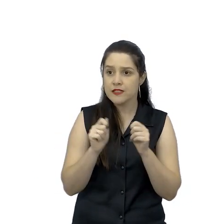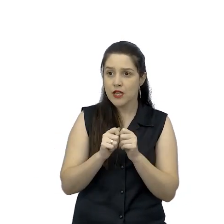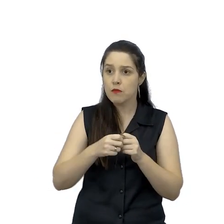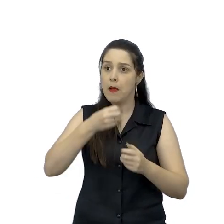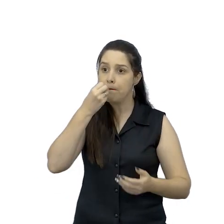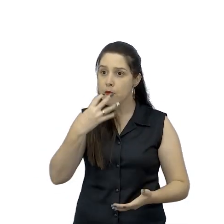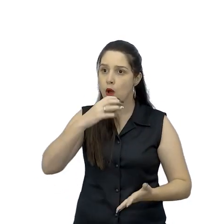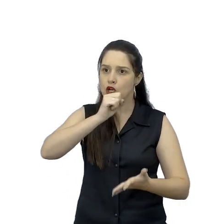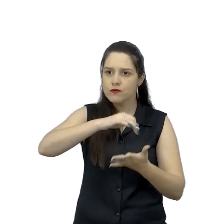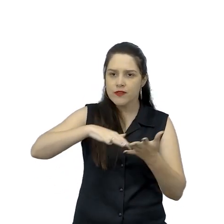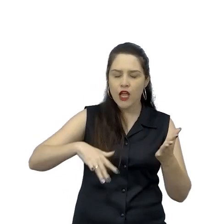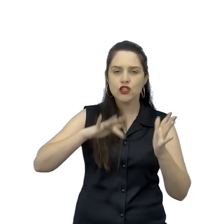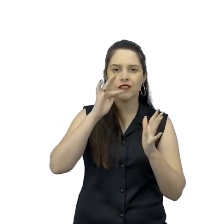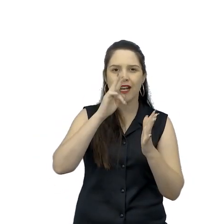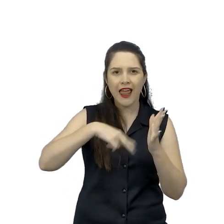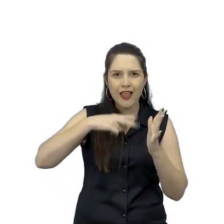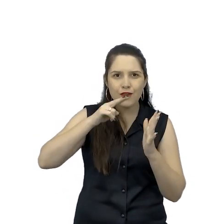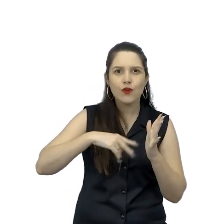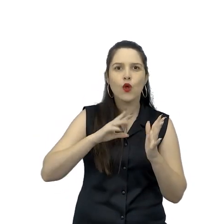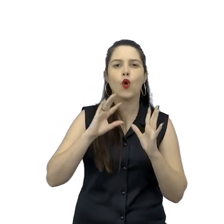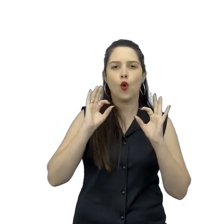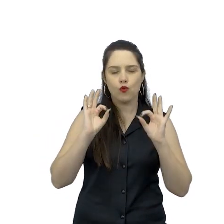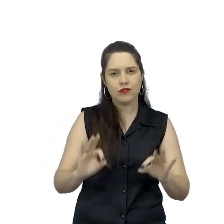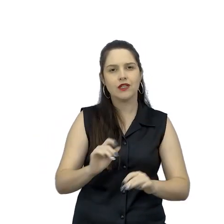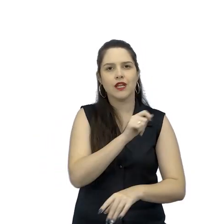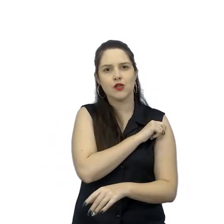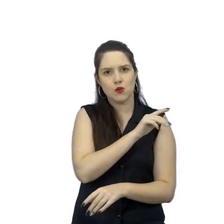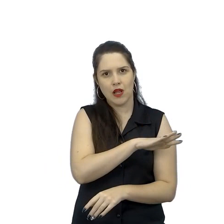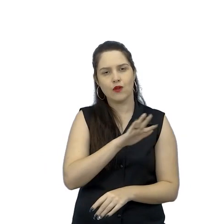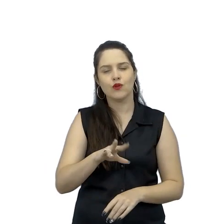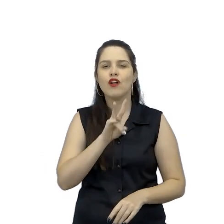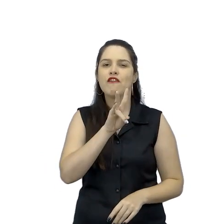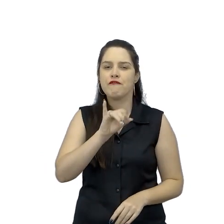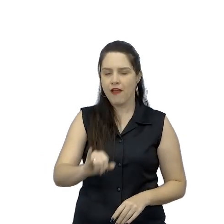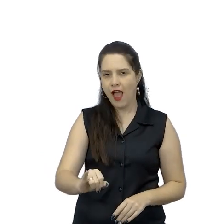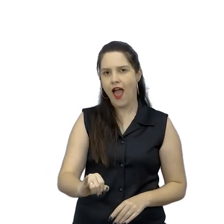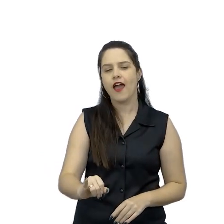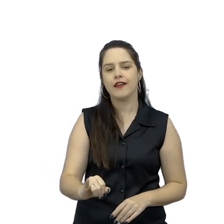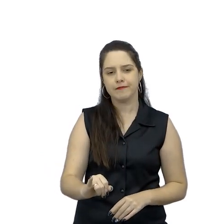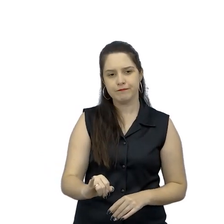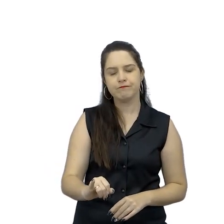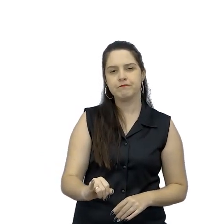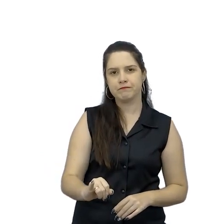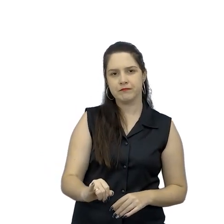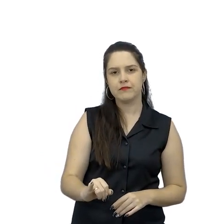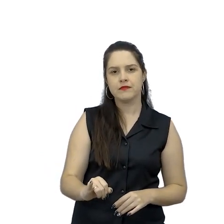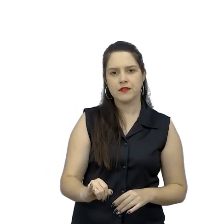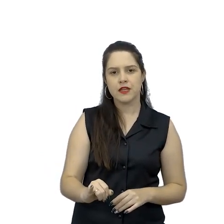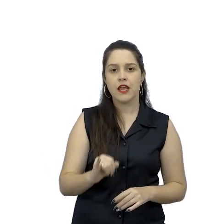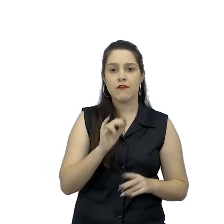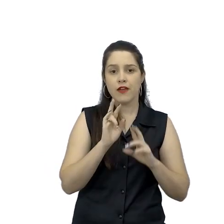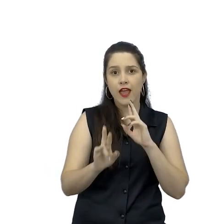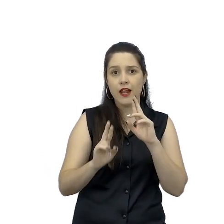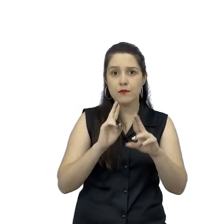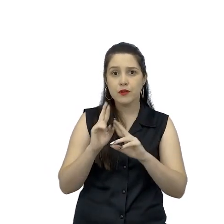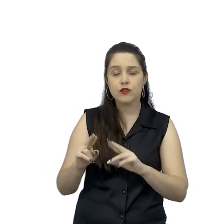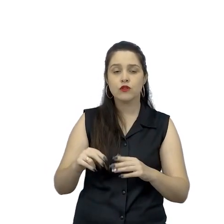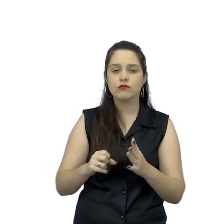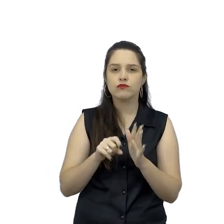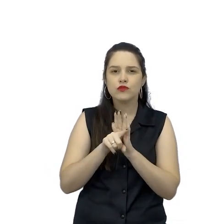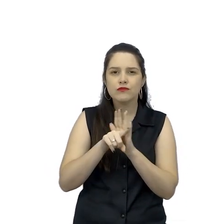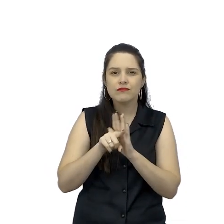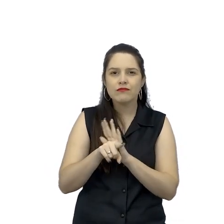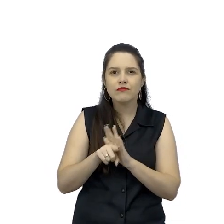uma boa atividade de pré-leitura, com certeza o aluno vai estar bem habilitado para responder essas duas questões